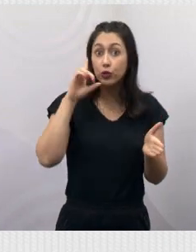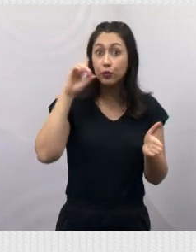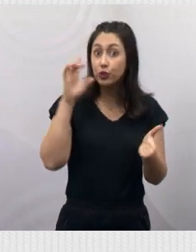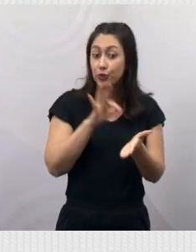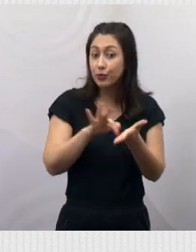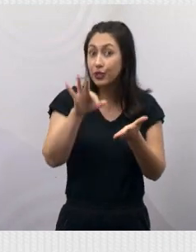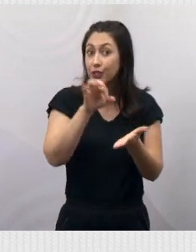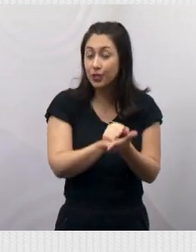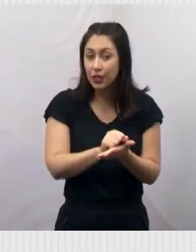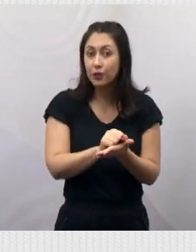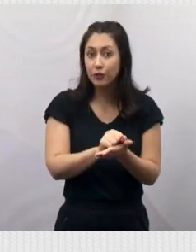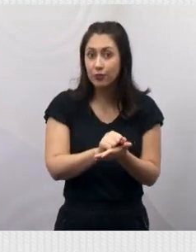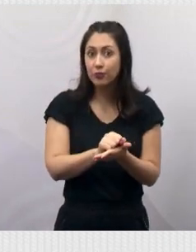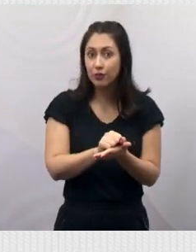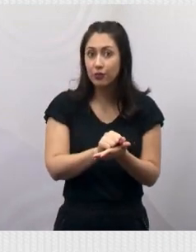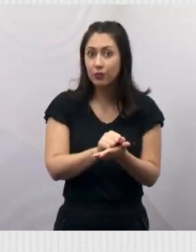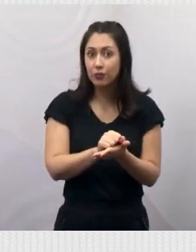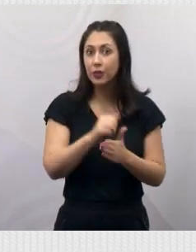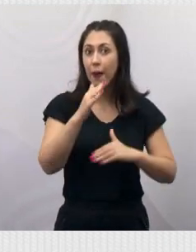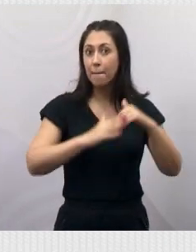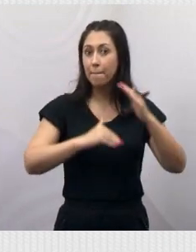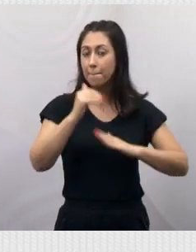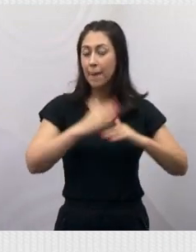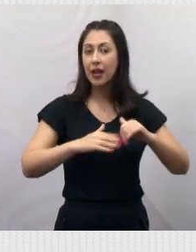as inscrições de práticas